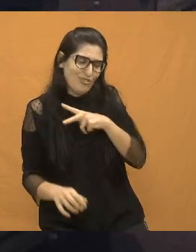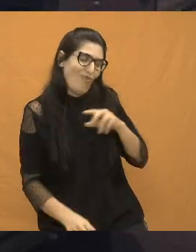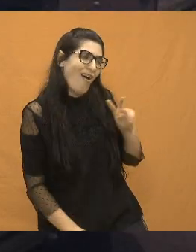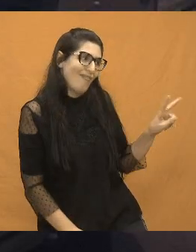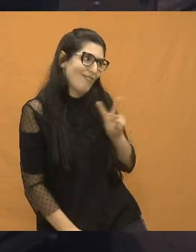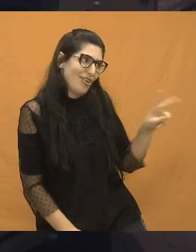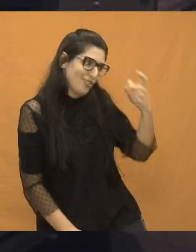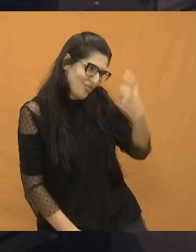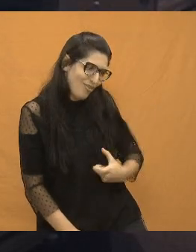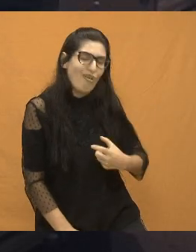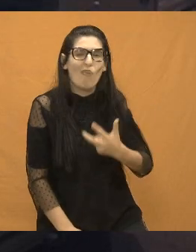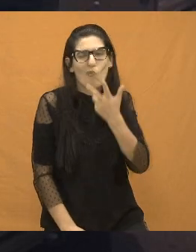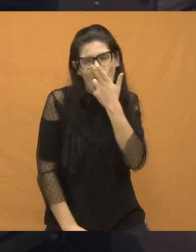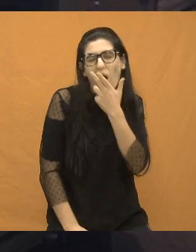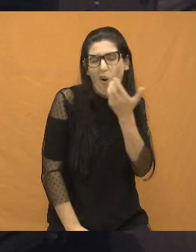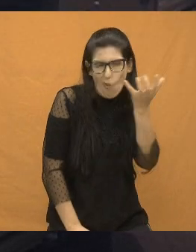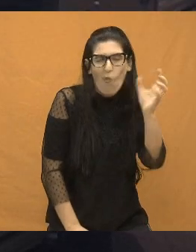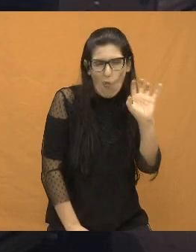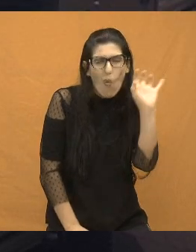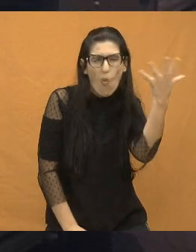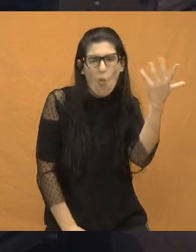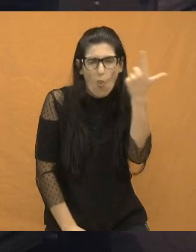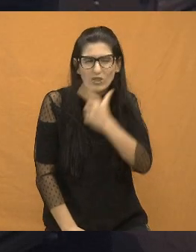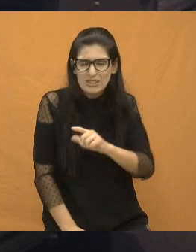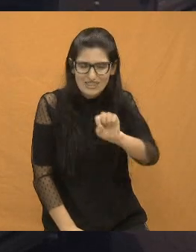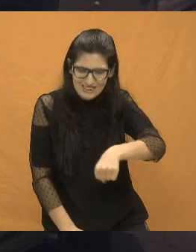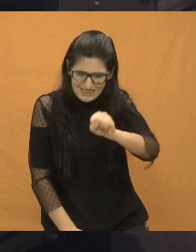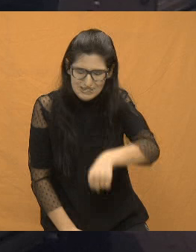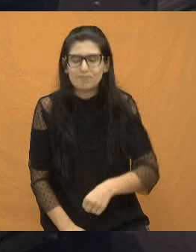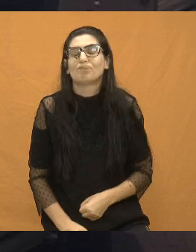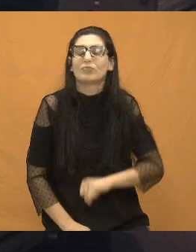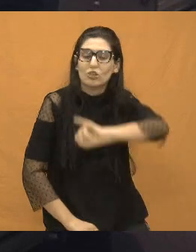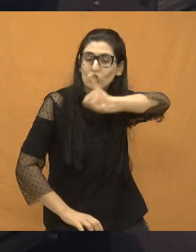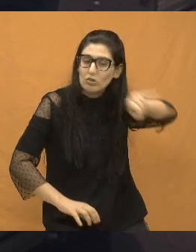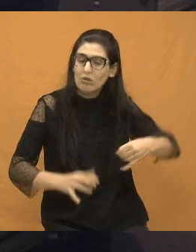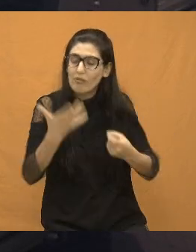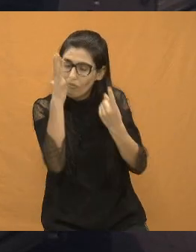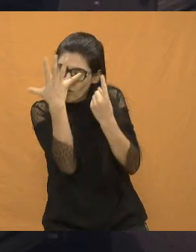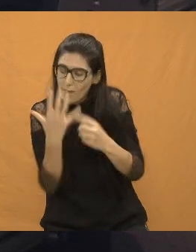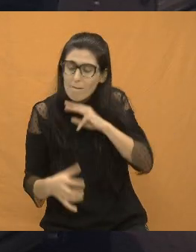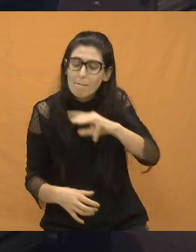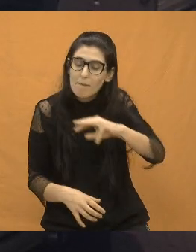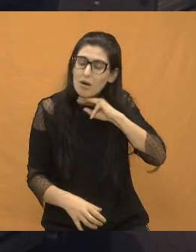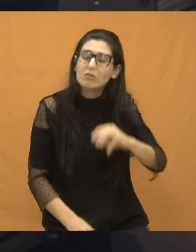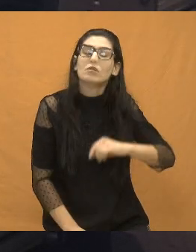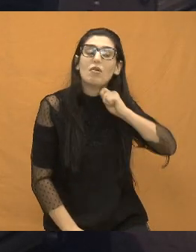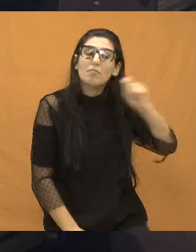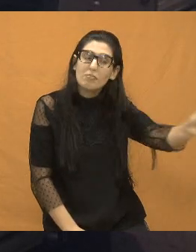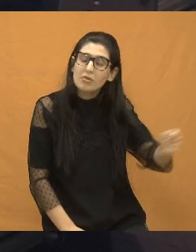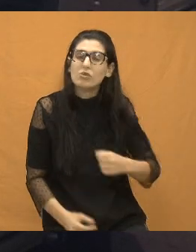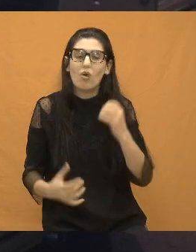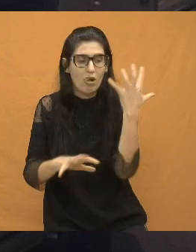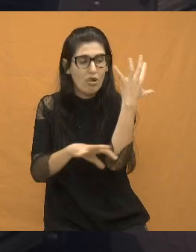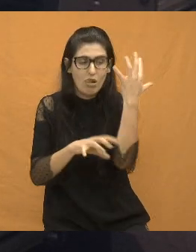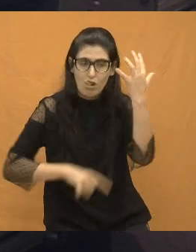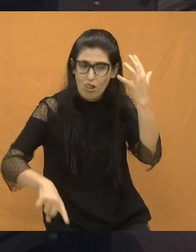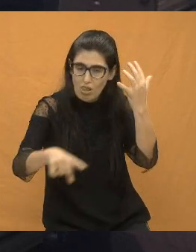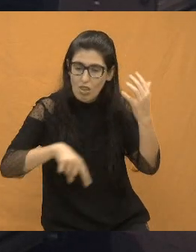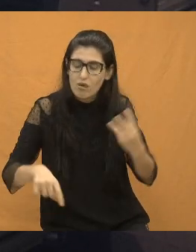isso que justifica, no primeiro quadrimestre, tem investimento do urbanismo em torno de 3%?